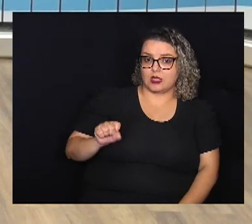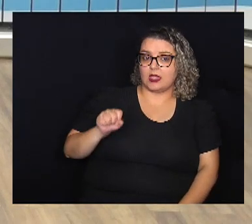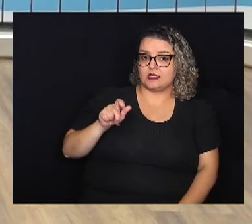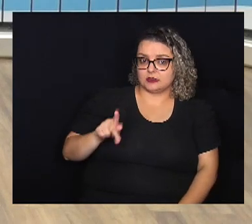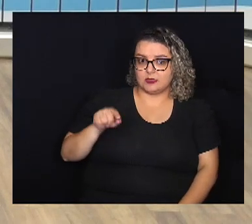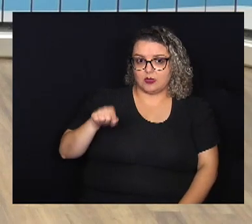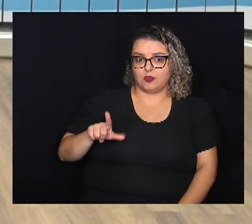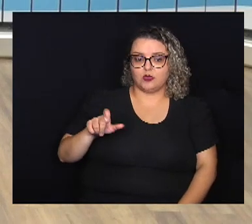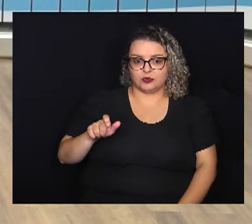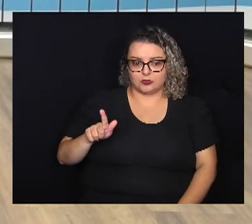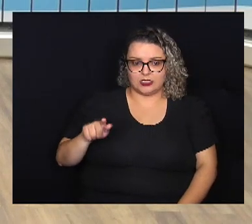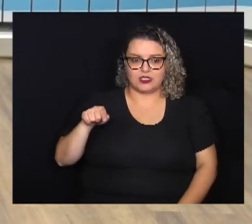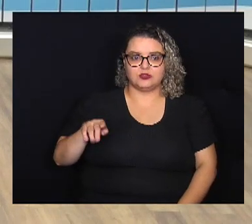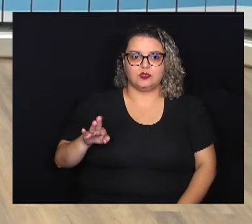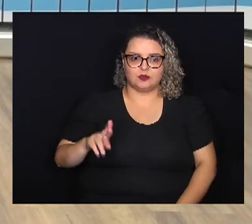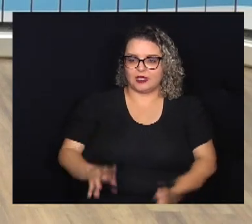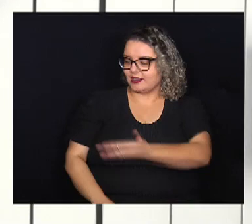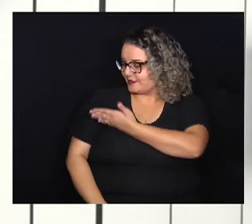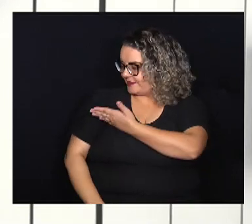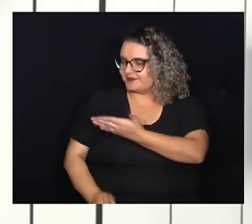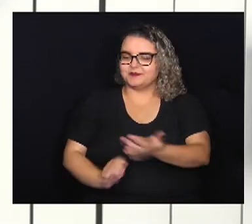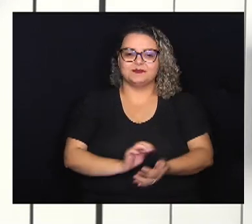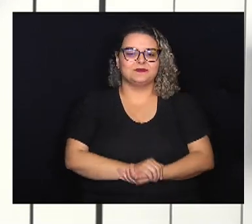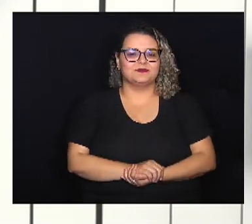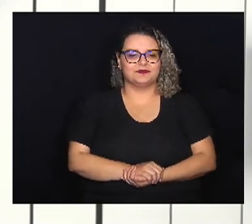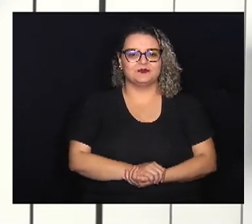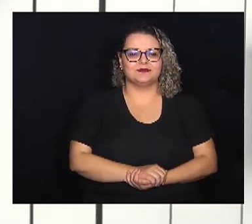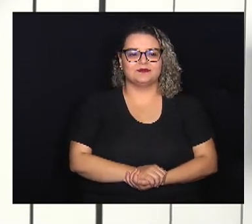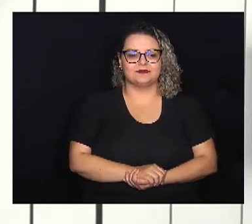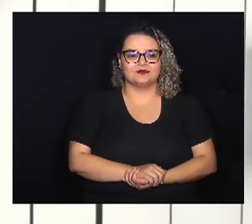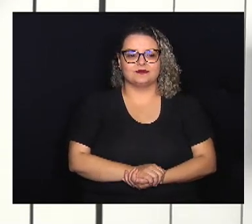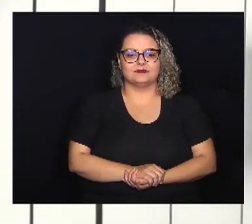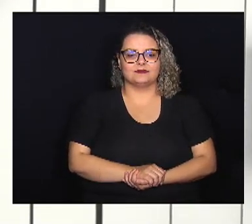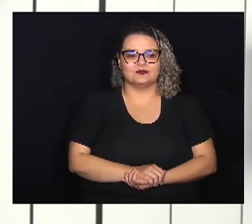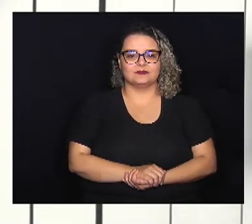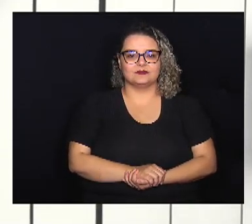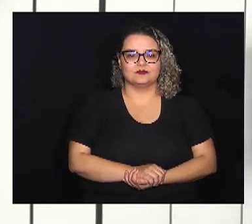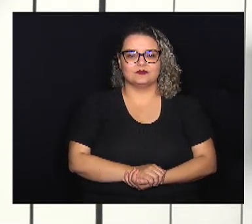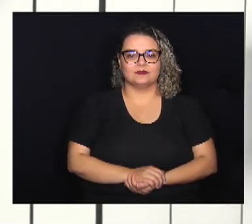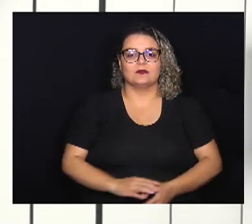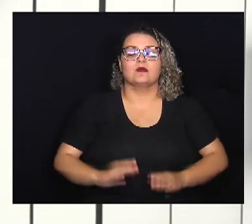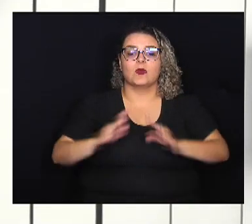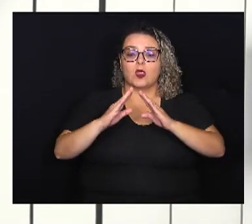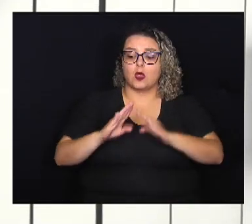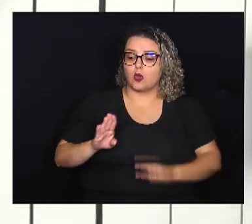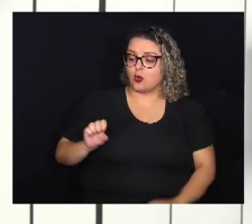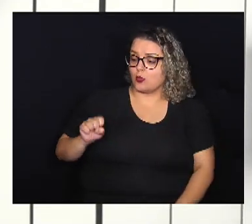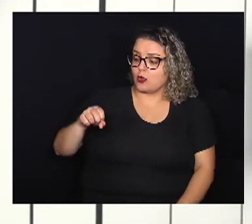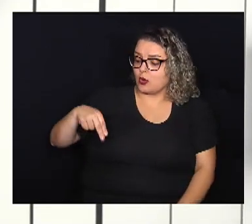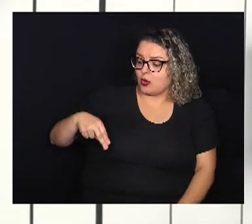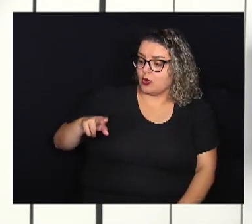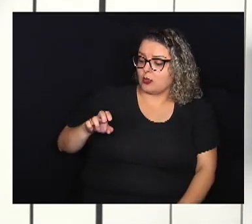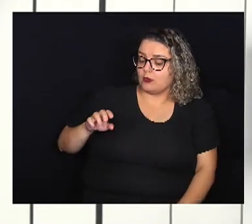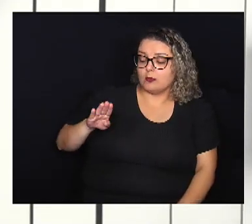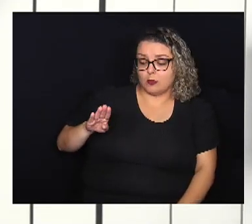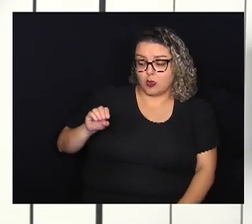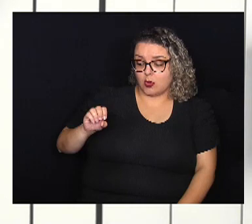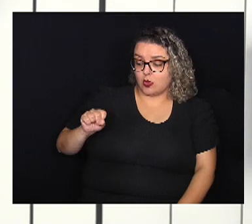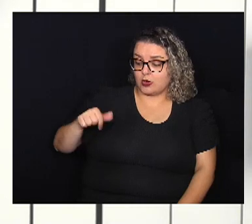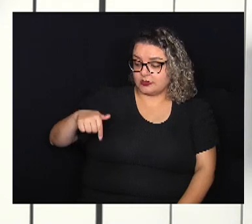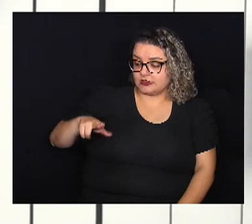.led.br E moradores que lá do Bosque Parque das Palmeiras